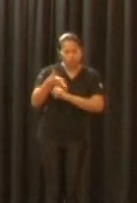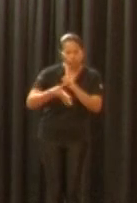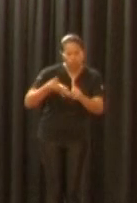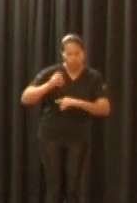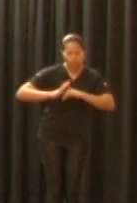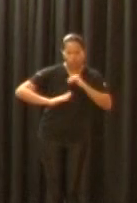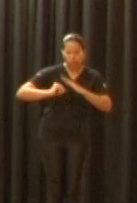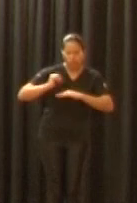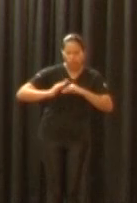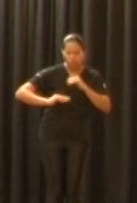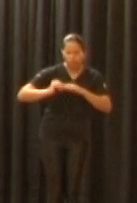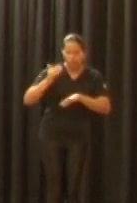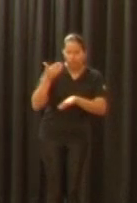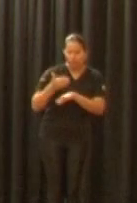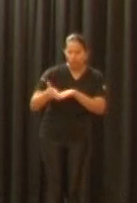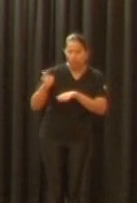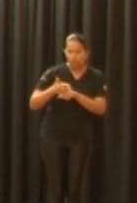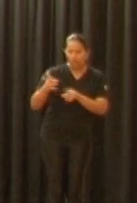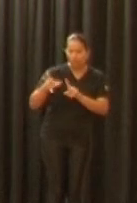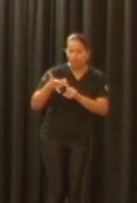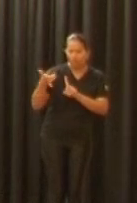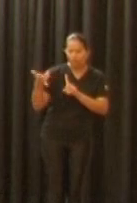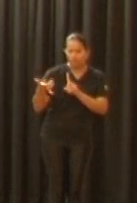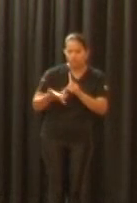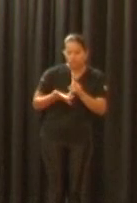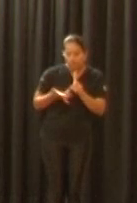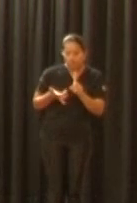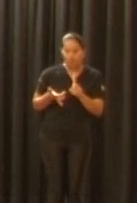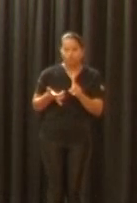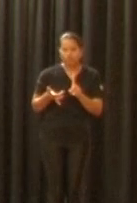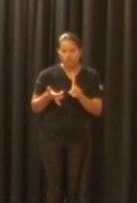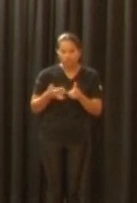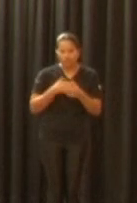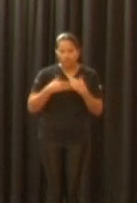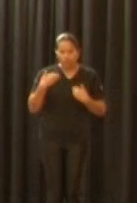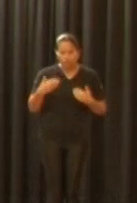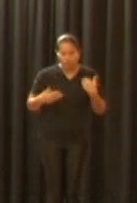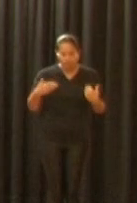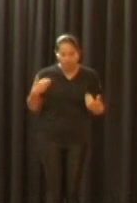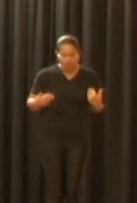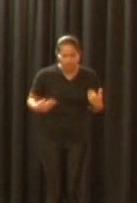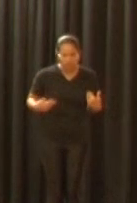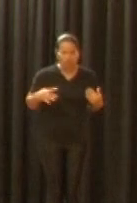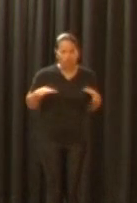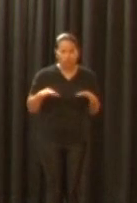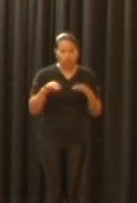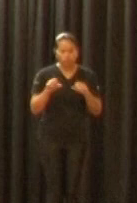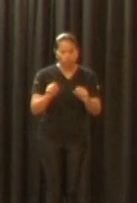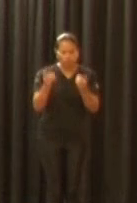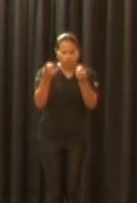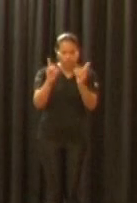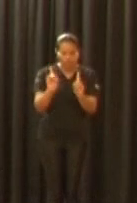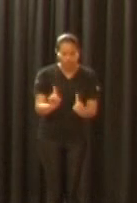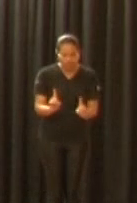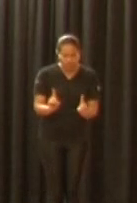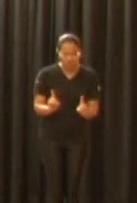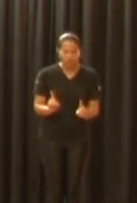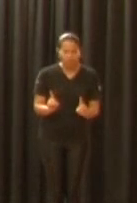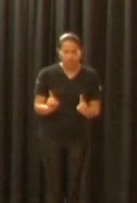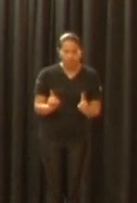que as capacidades de todas as corporalidades, de todos os tipos de deficiência, gênero, raça,